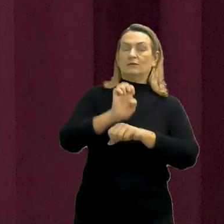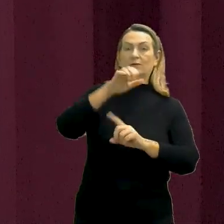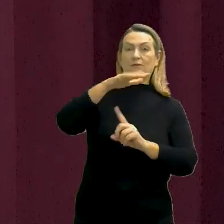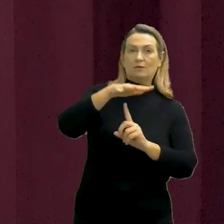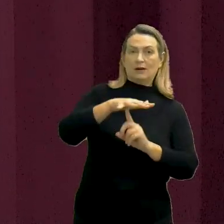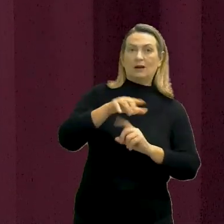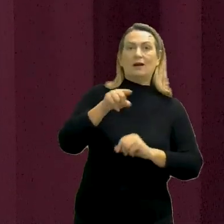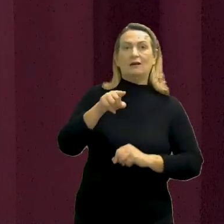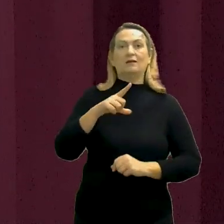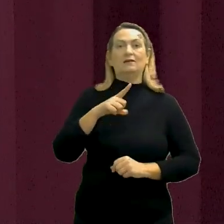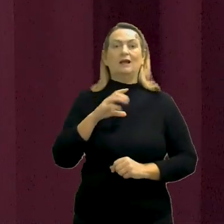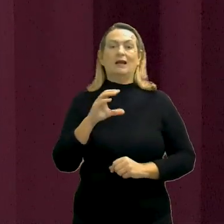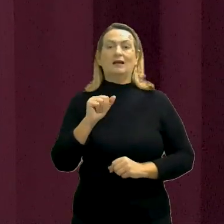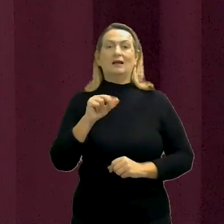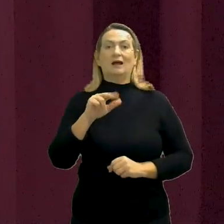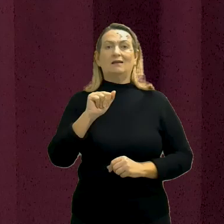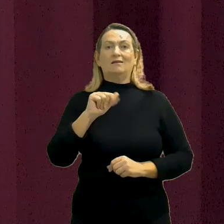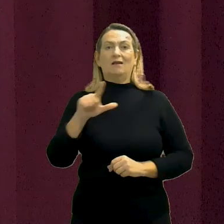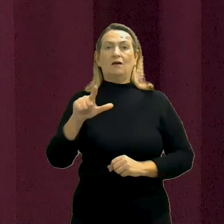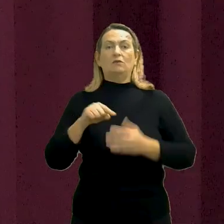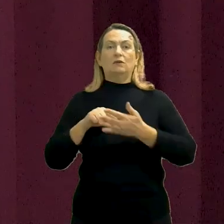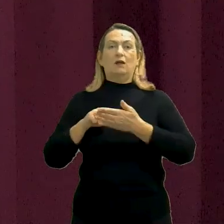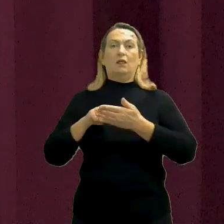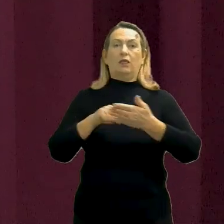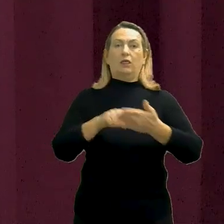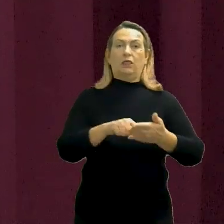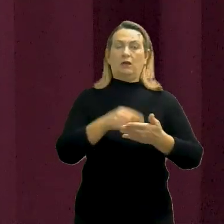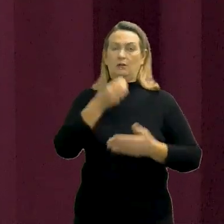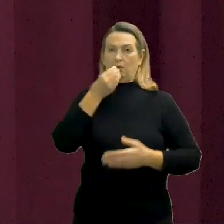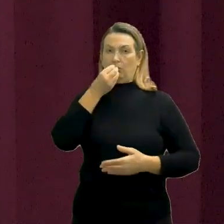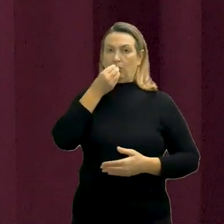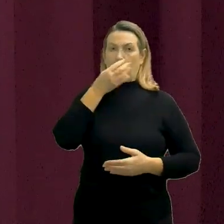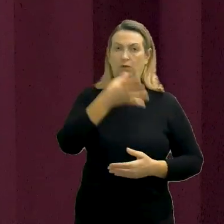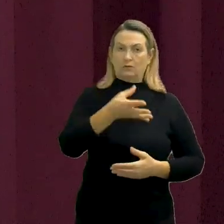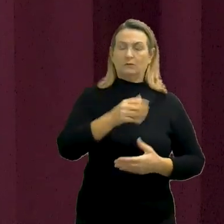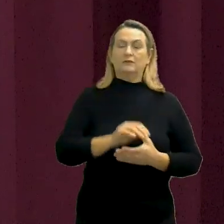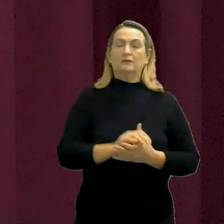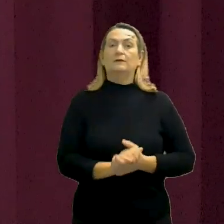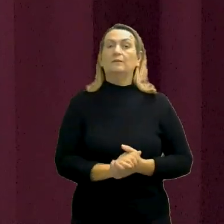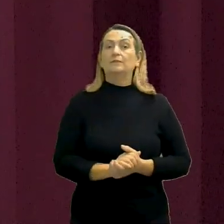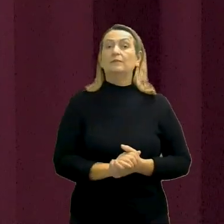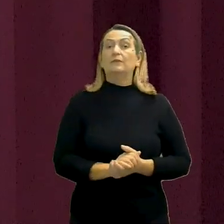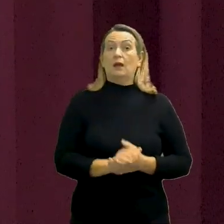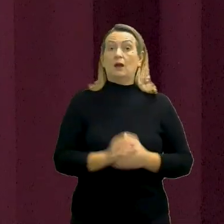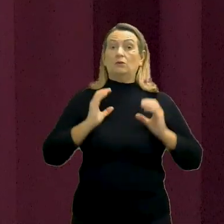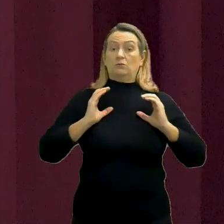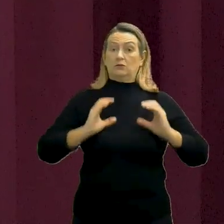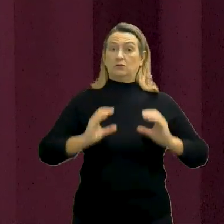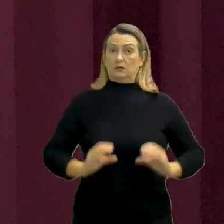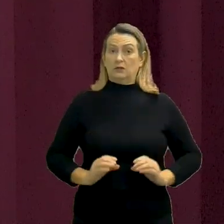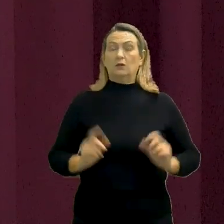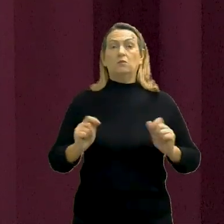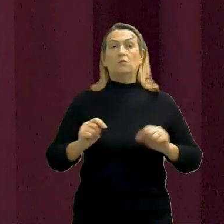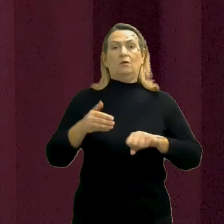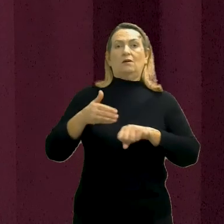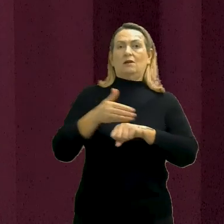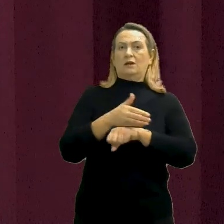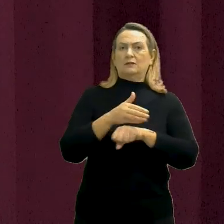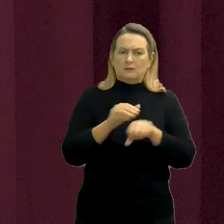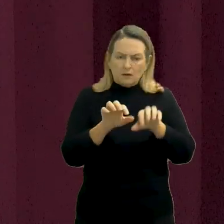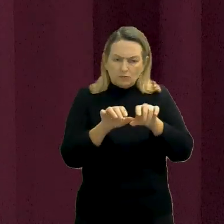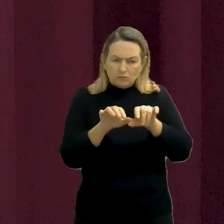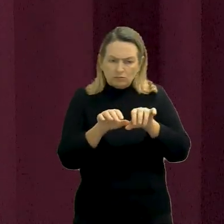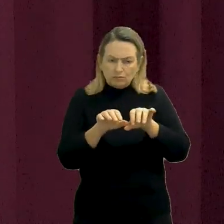canal de denúncias esse canal de denúncias essa denúncia que o cidadão eh for fazer